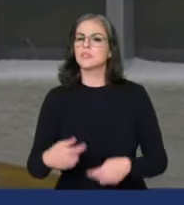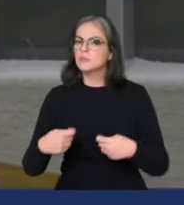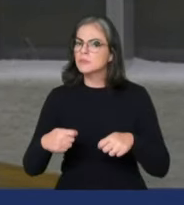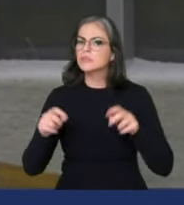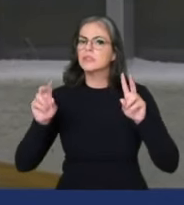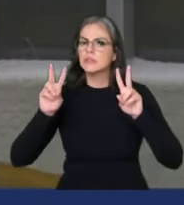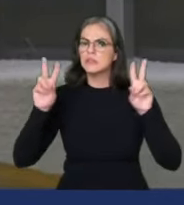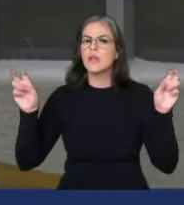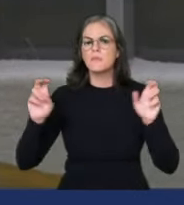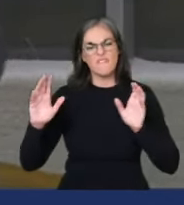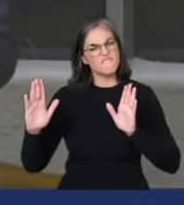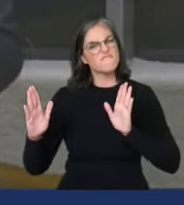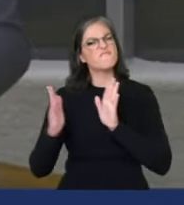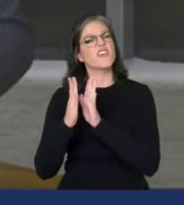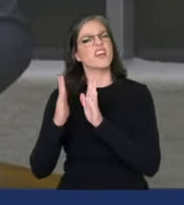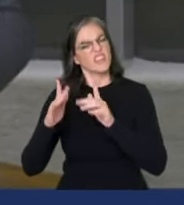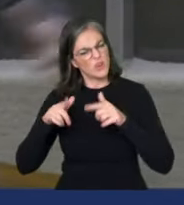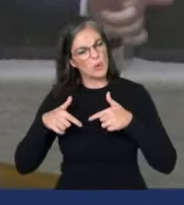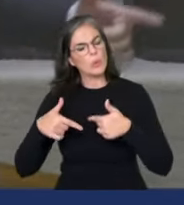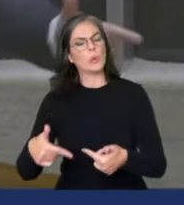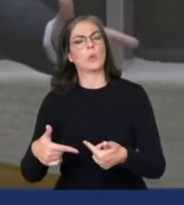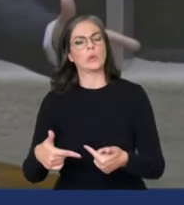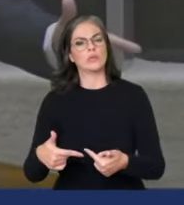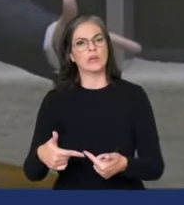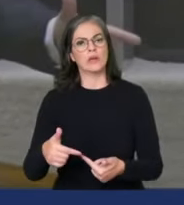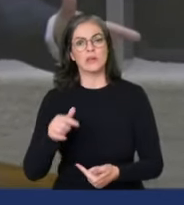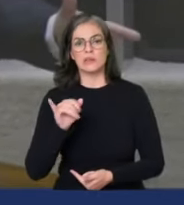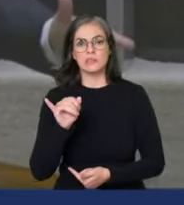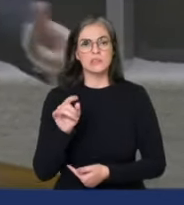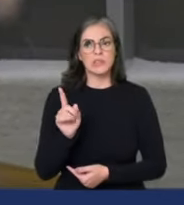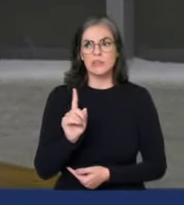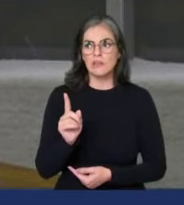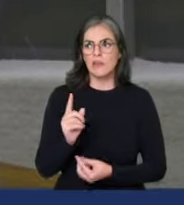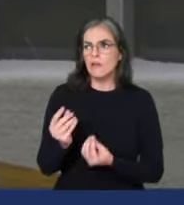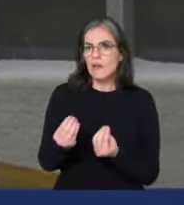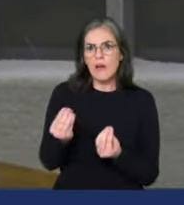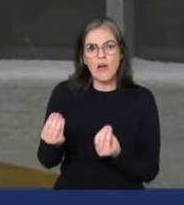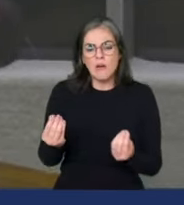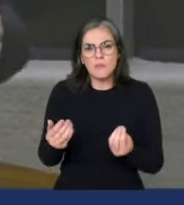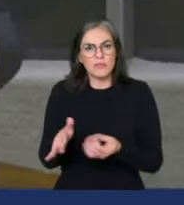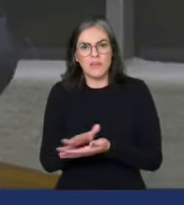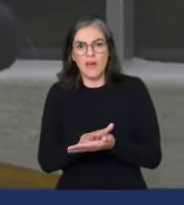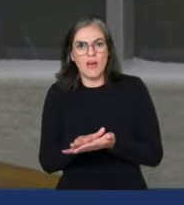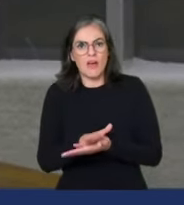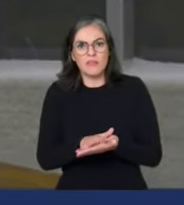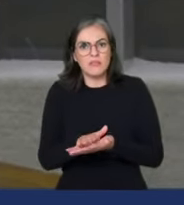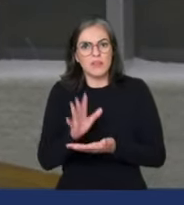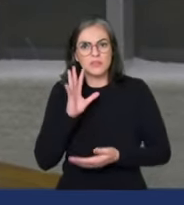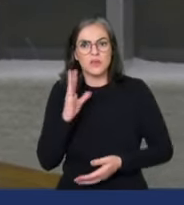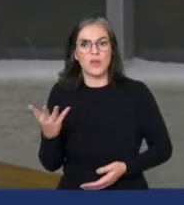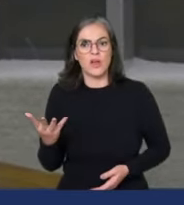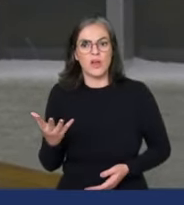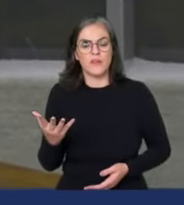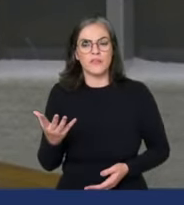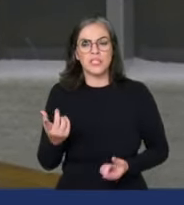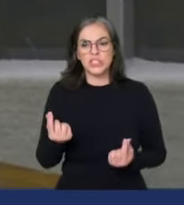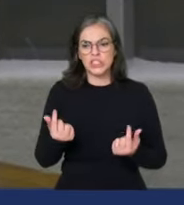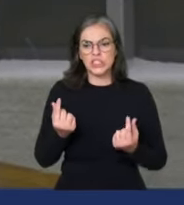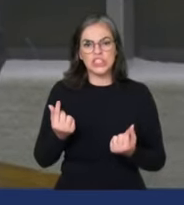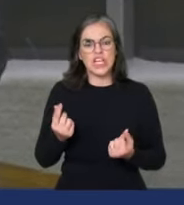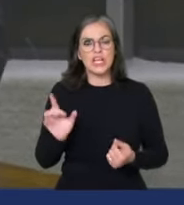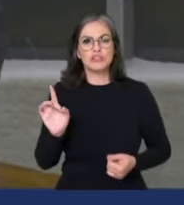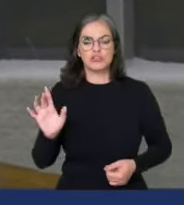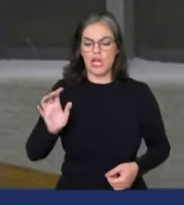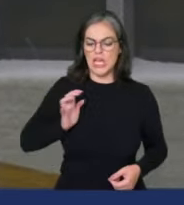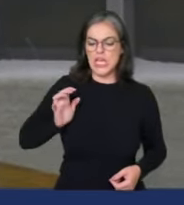tem que ser enfrentado, ou não tem como fazer. O dinheiro está sendo usado para engordar a gente bilionária,